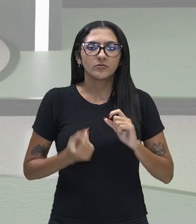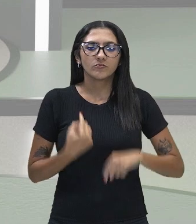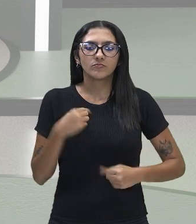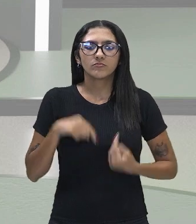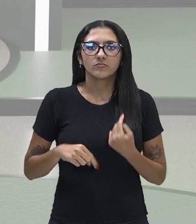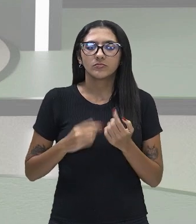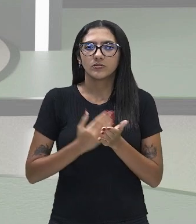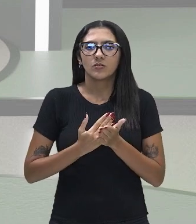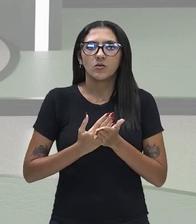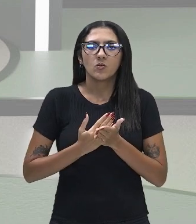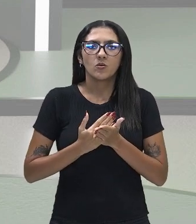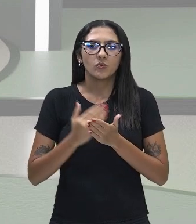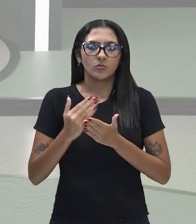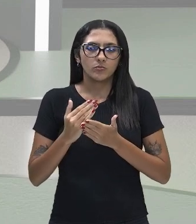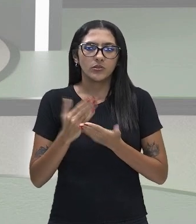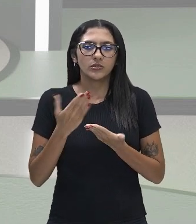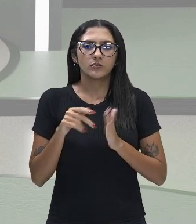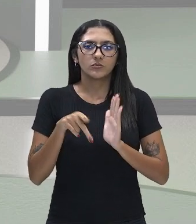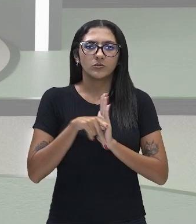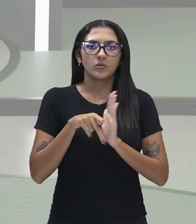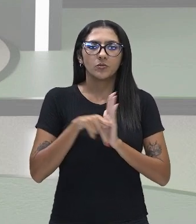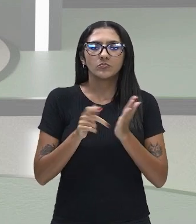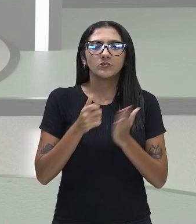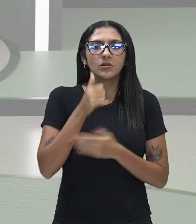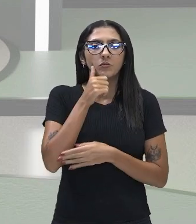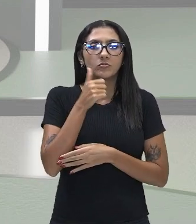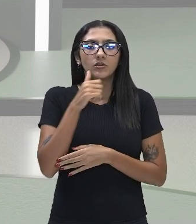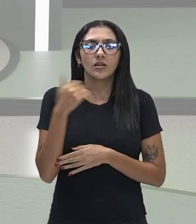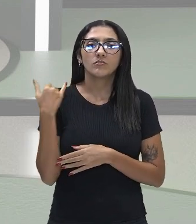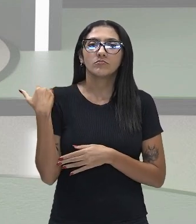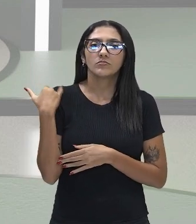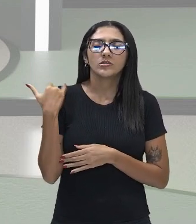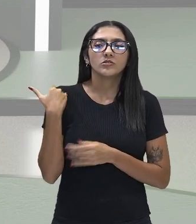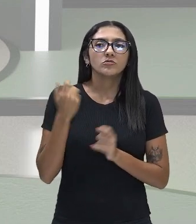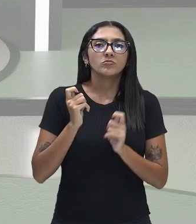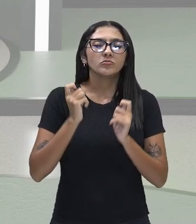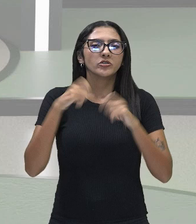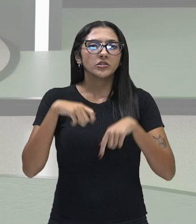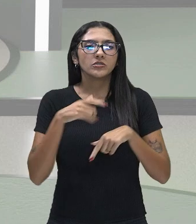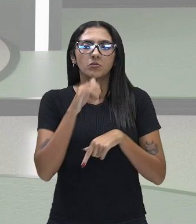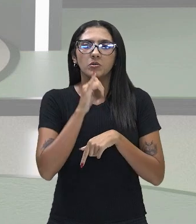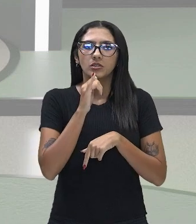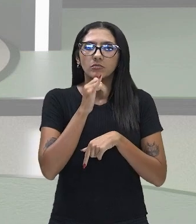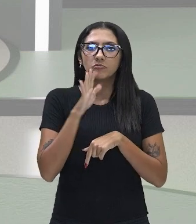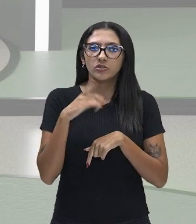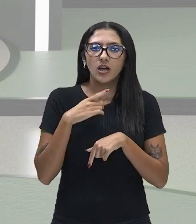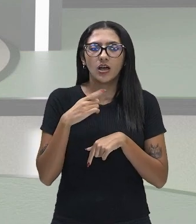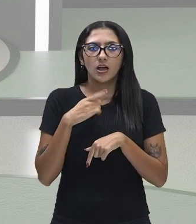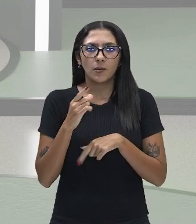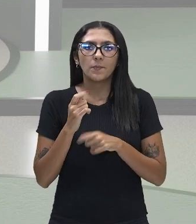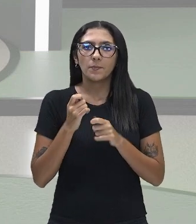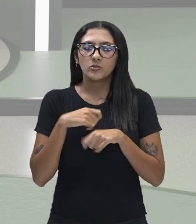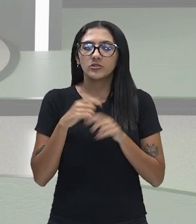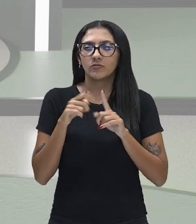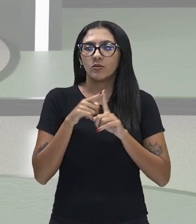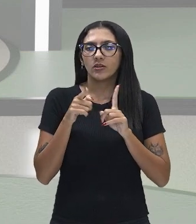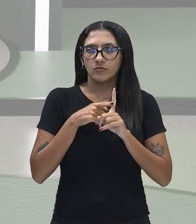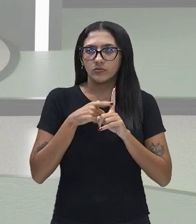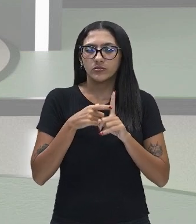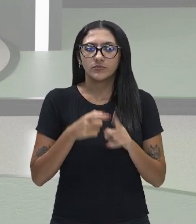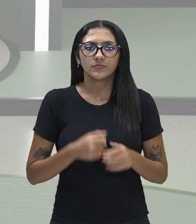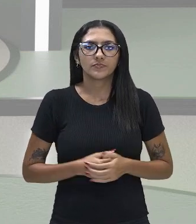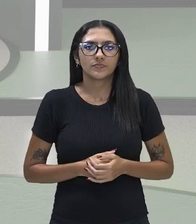da maturidade da idade reprodutiva nas mulheres. Ou seja,